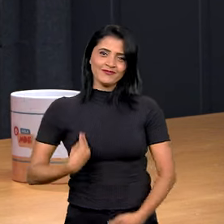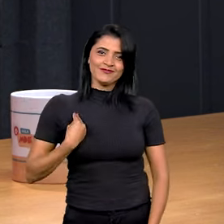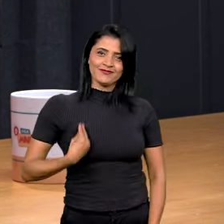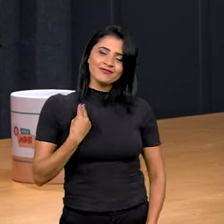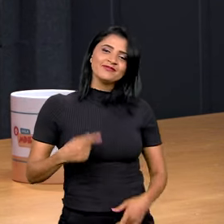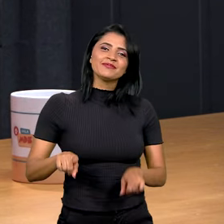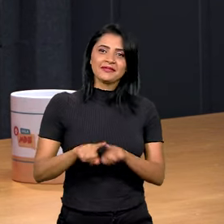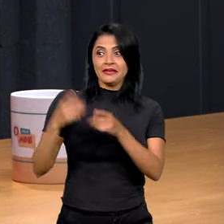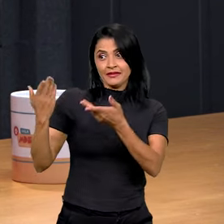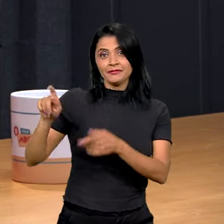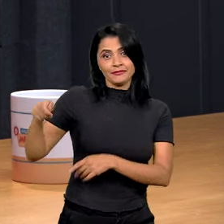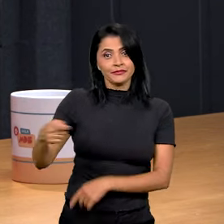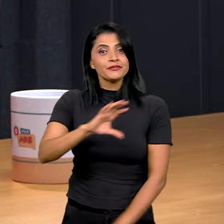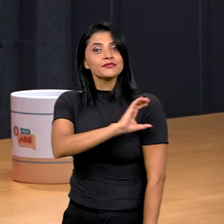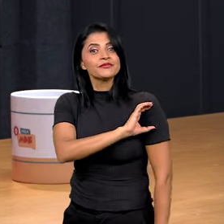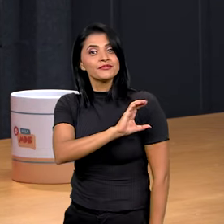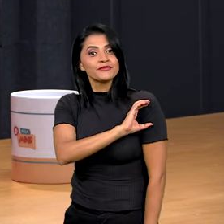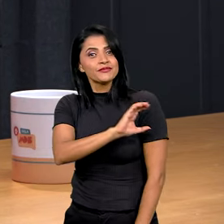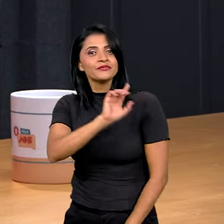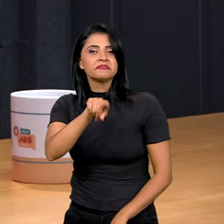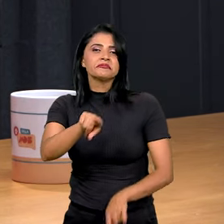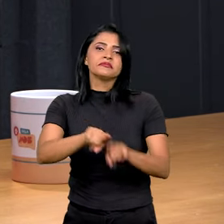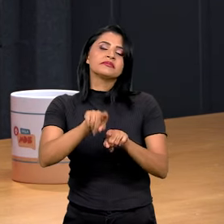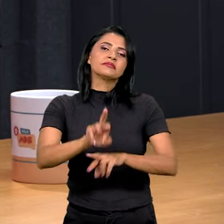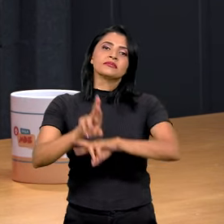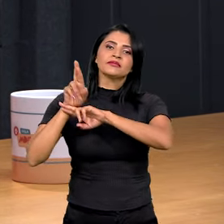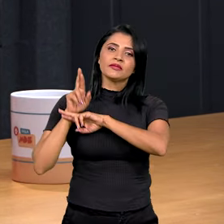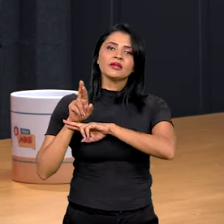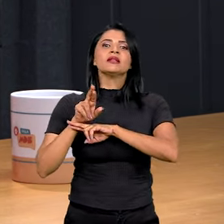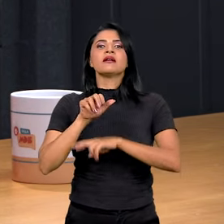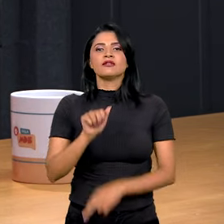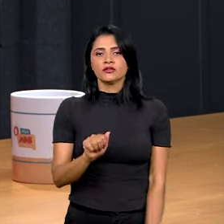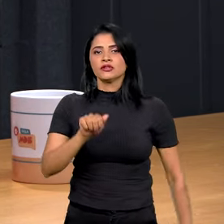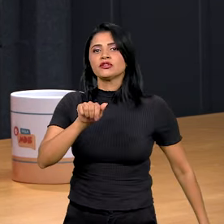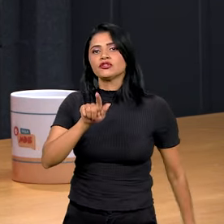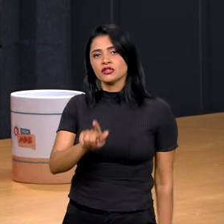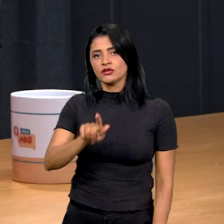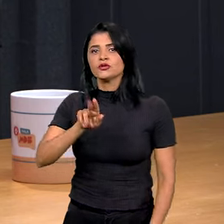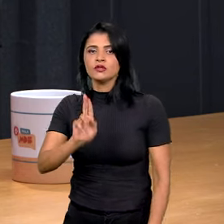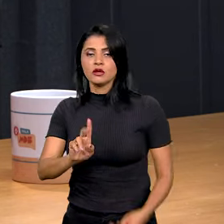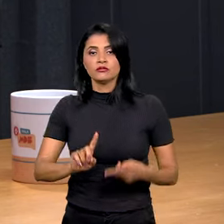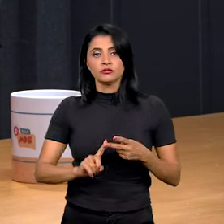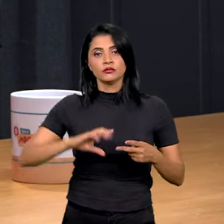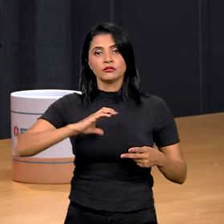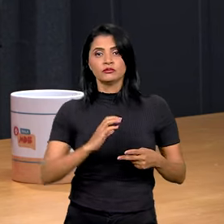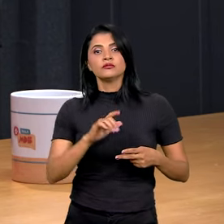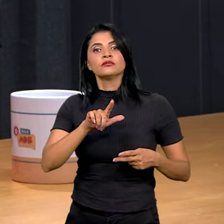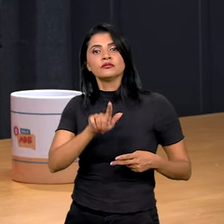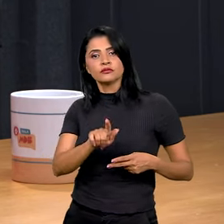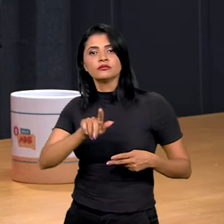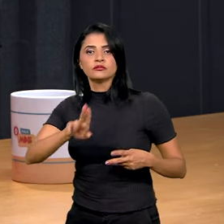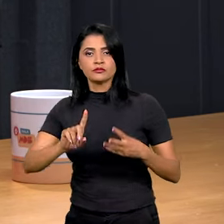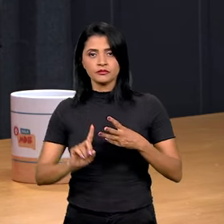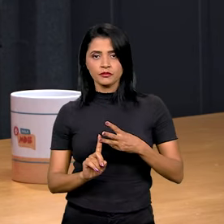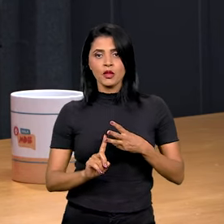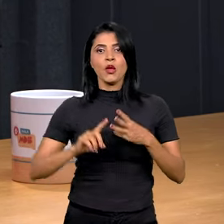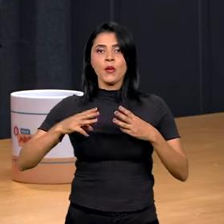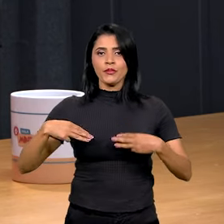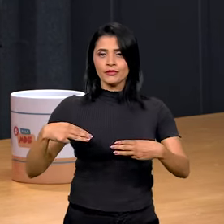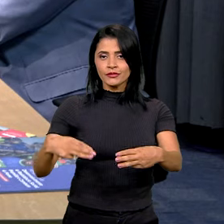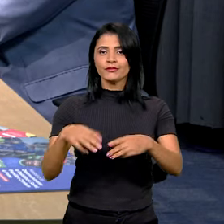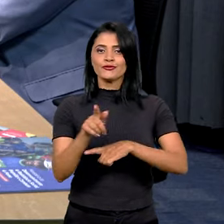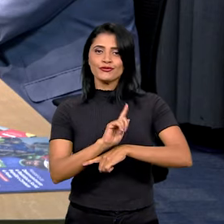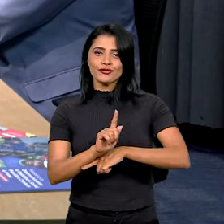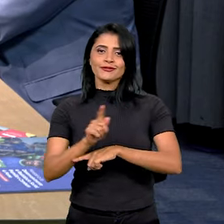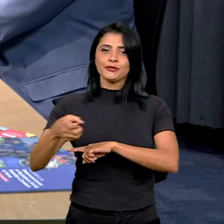conosco tem também e é o coordenador além de representantes da Advocacia Geral da União da Controladoria Geral da União do Ministério